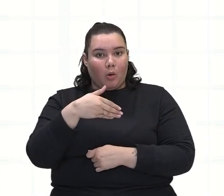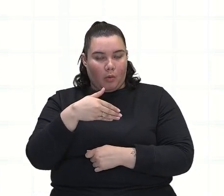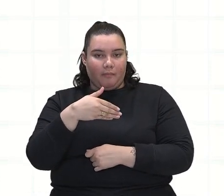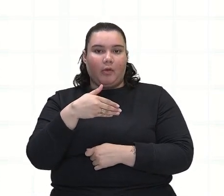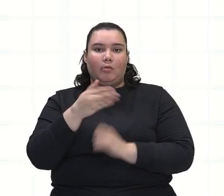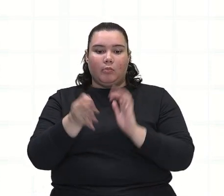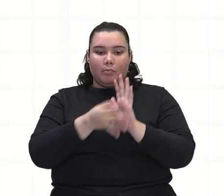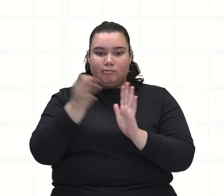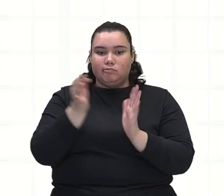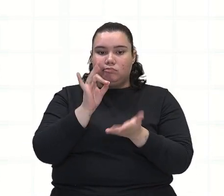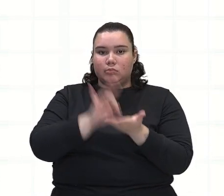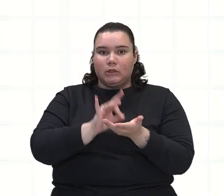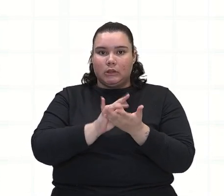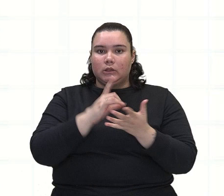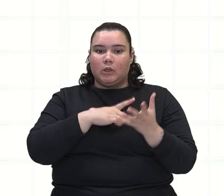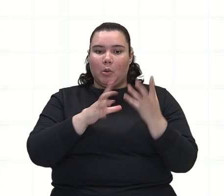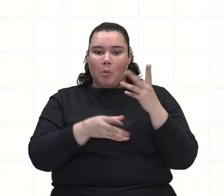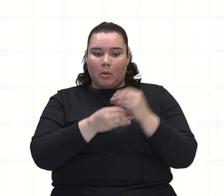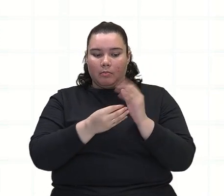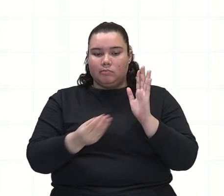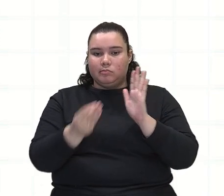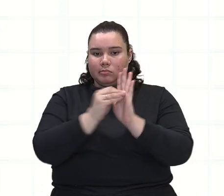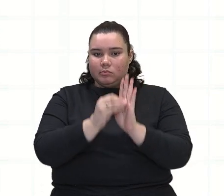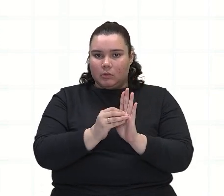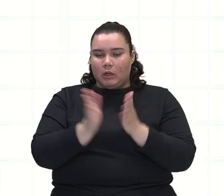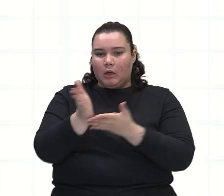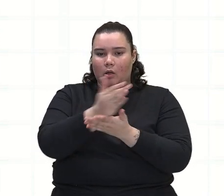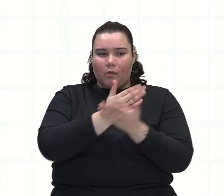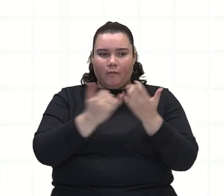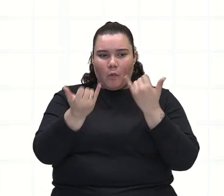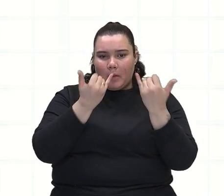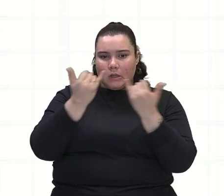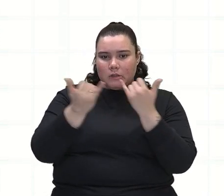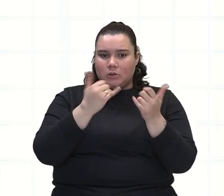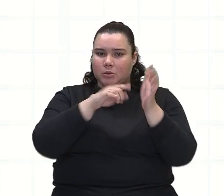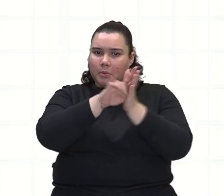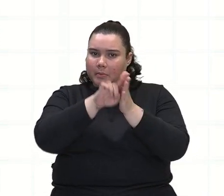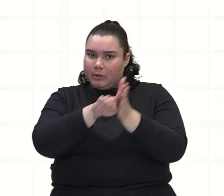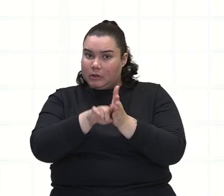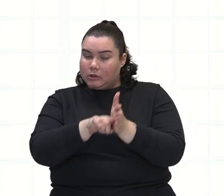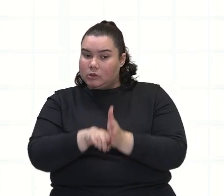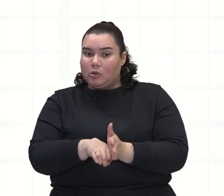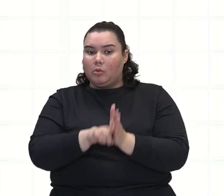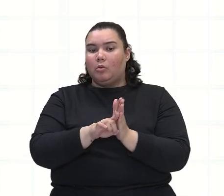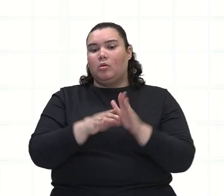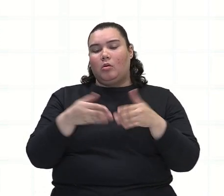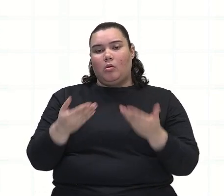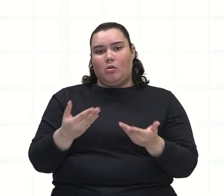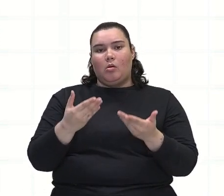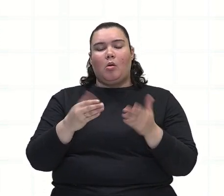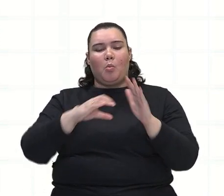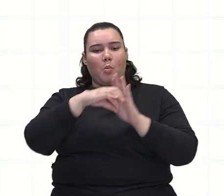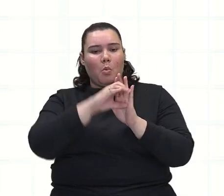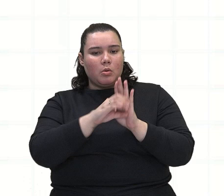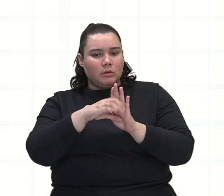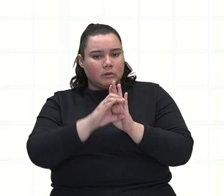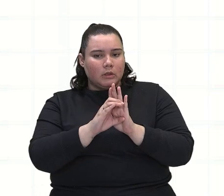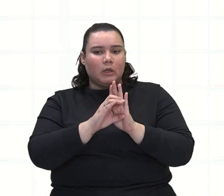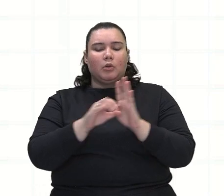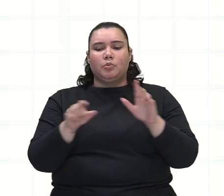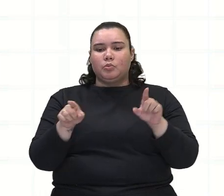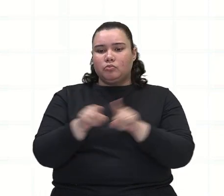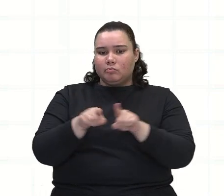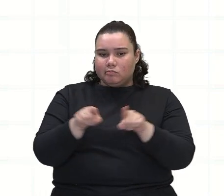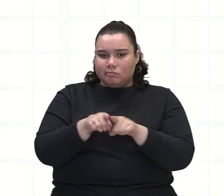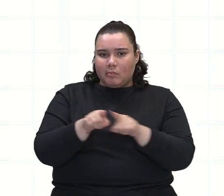argumentos fundamentados, estruturados em dados, em pesquisas, em algo, em conceitos lógicos,